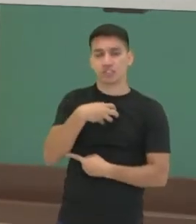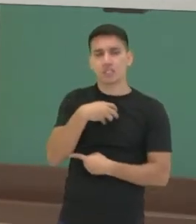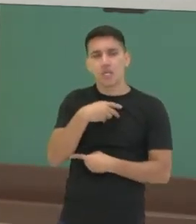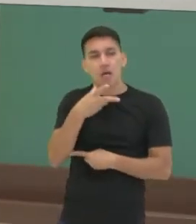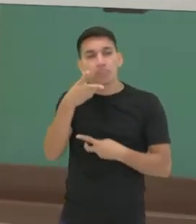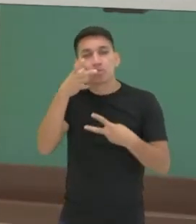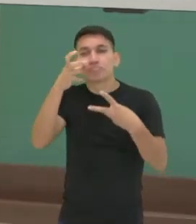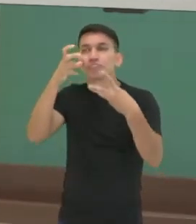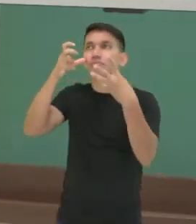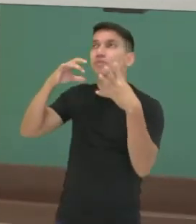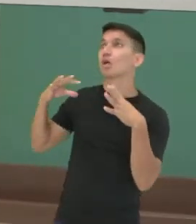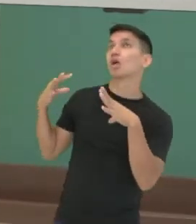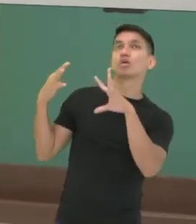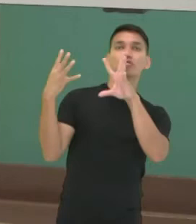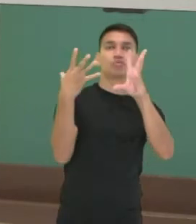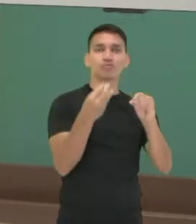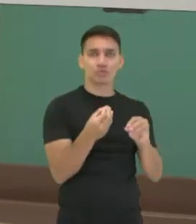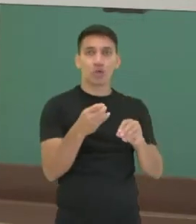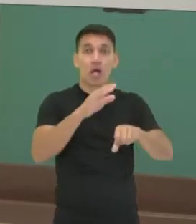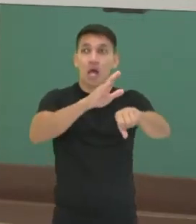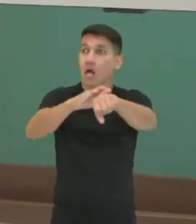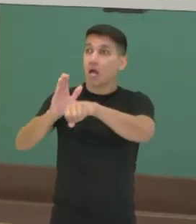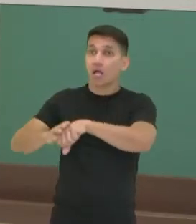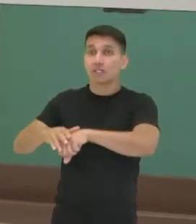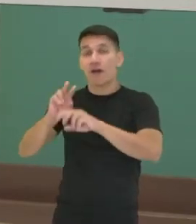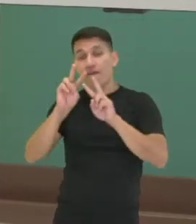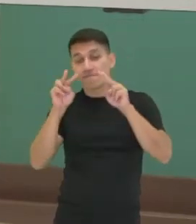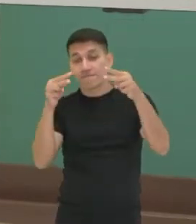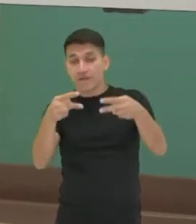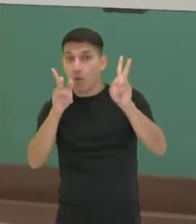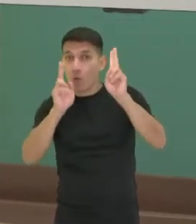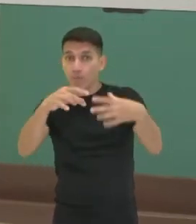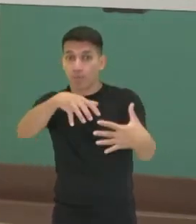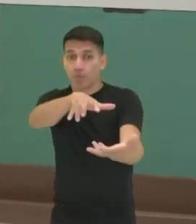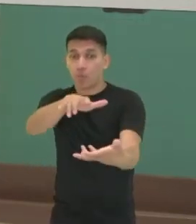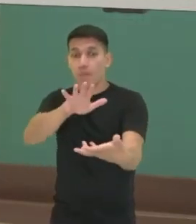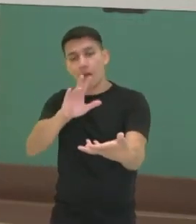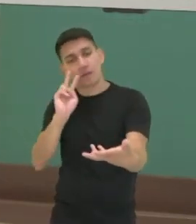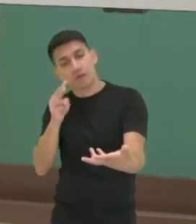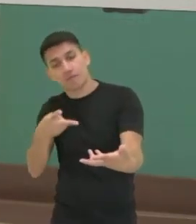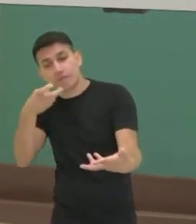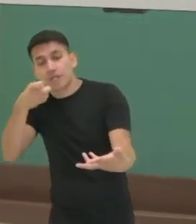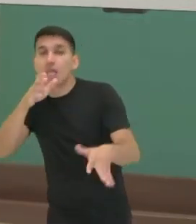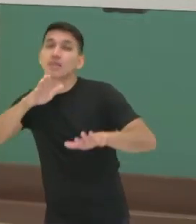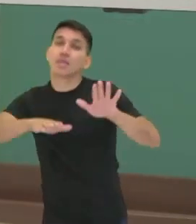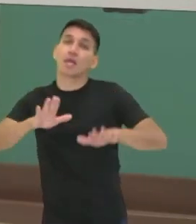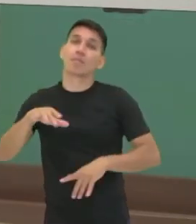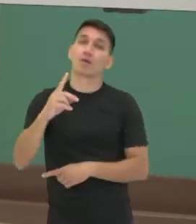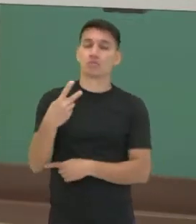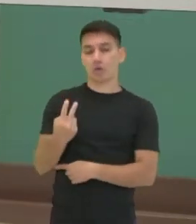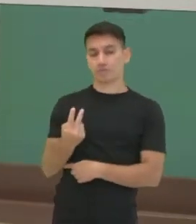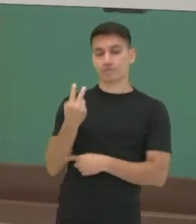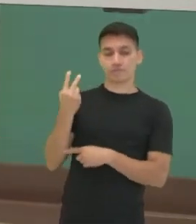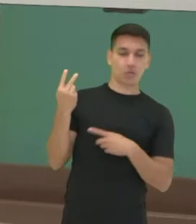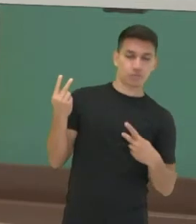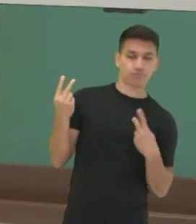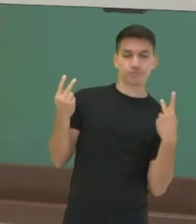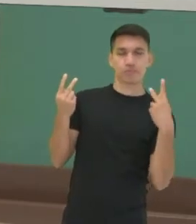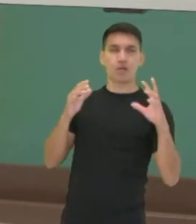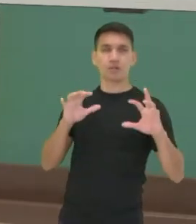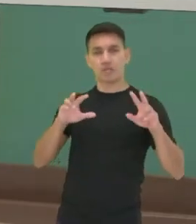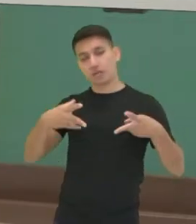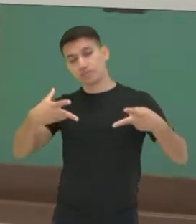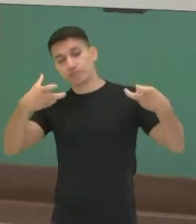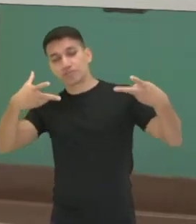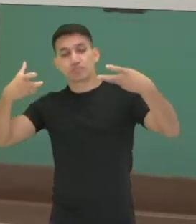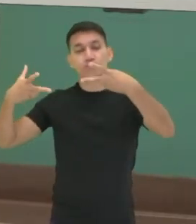para o universo. Cada um olha para o mesmo mundo, mas o que nós vemos depende dos nossos valores, das nossas